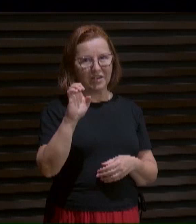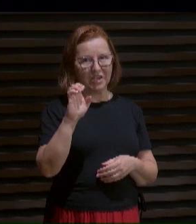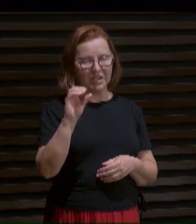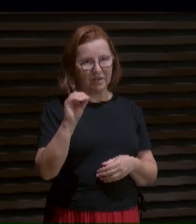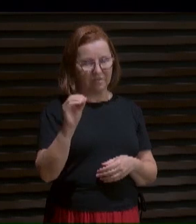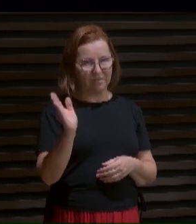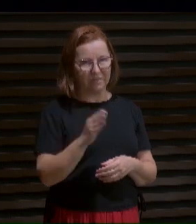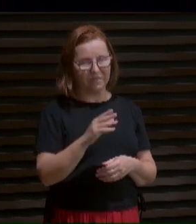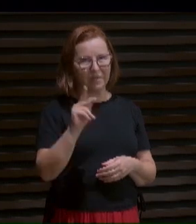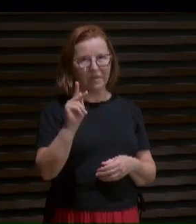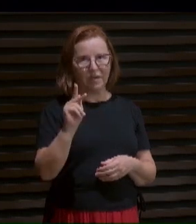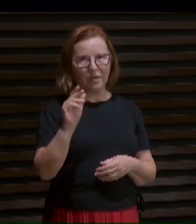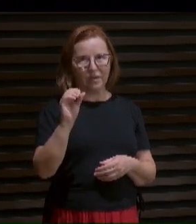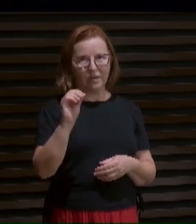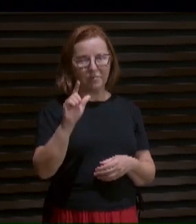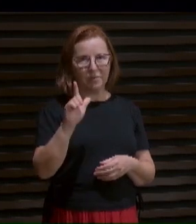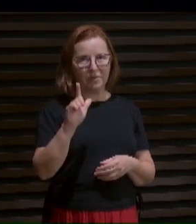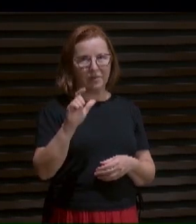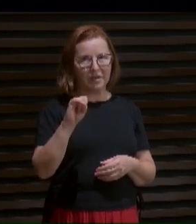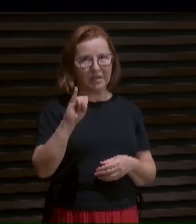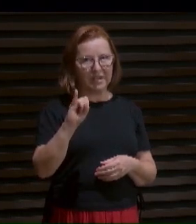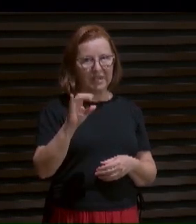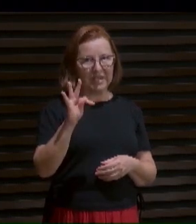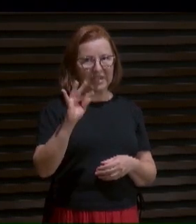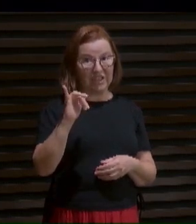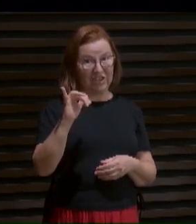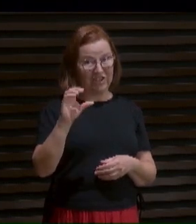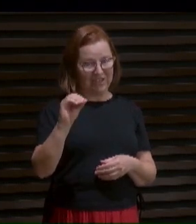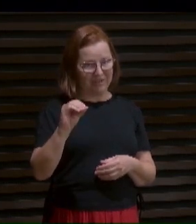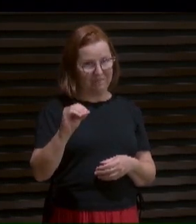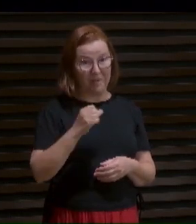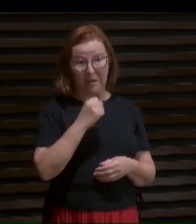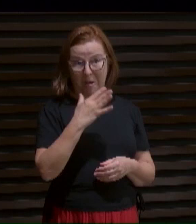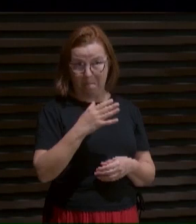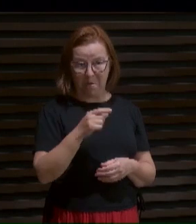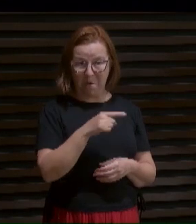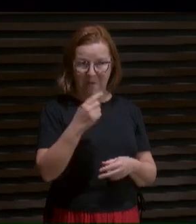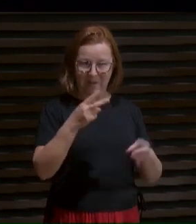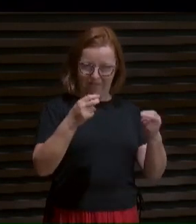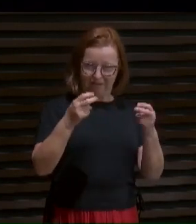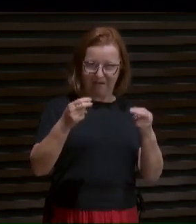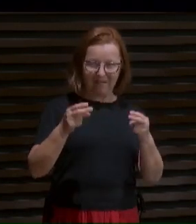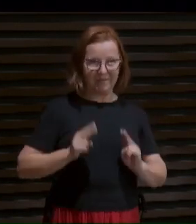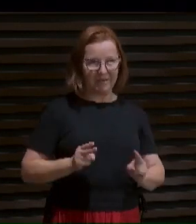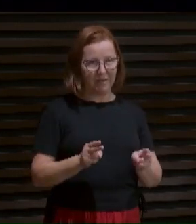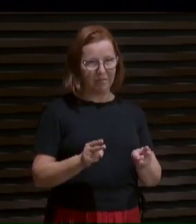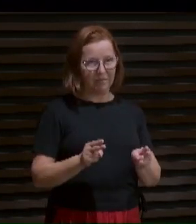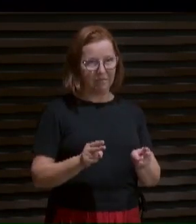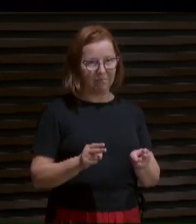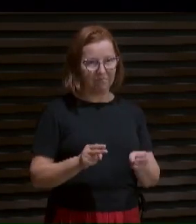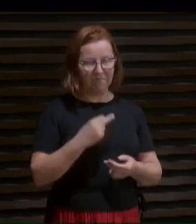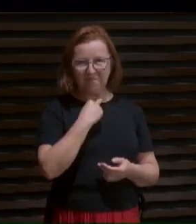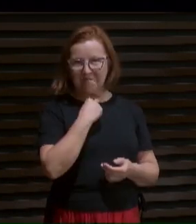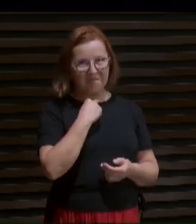que é bom ser observador. Nós não podemos dormir de toca,